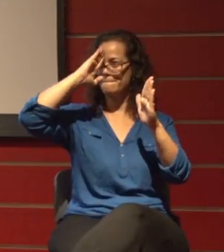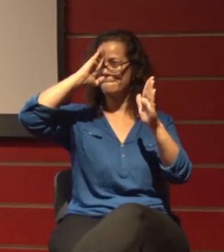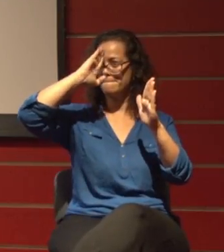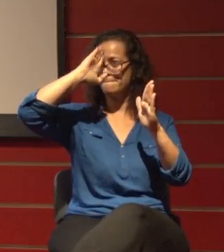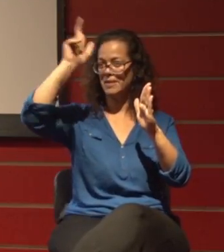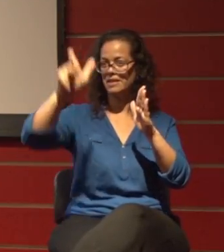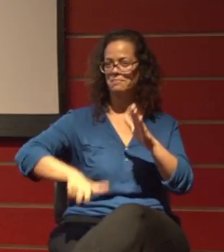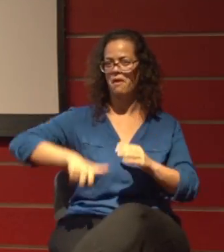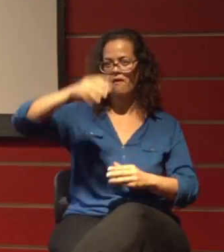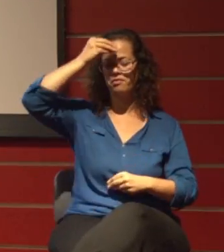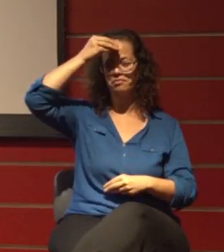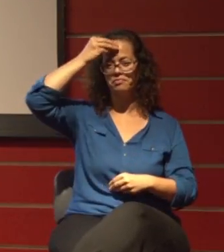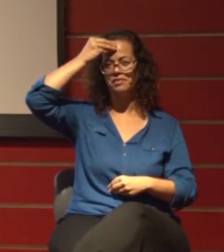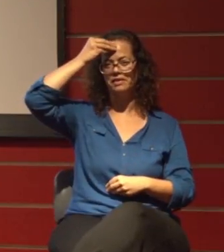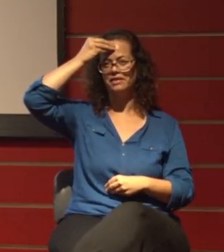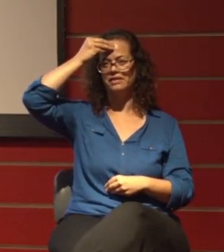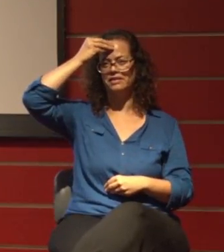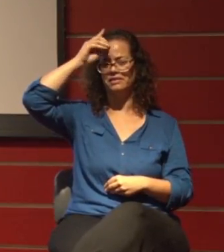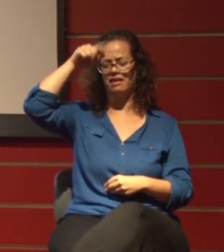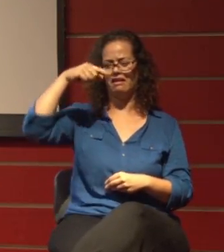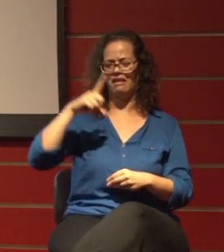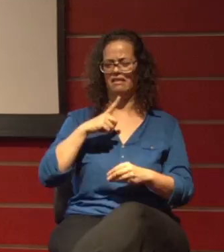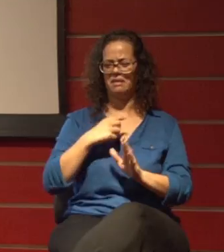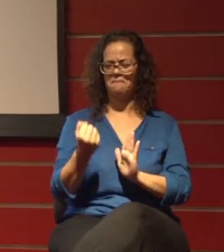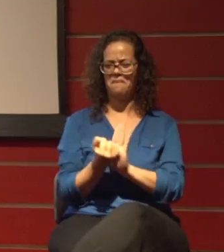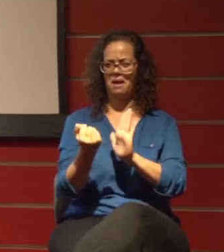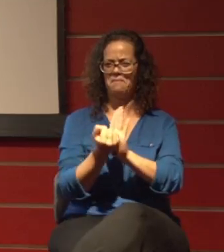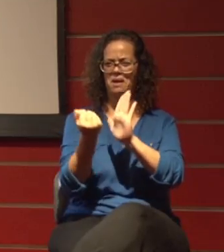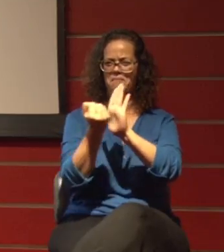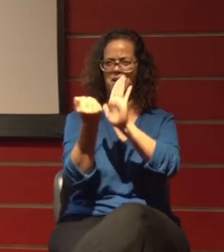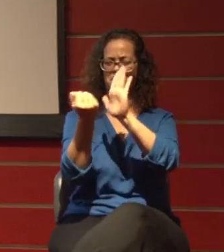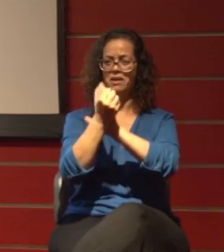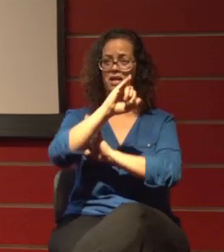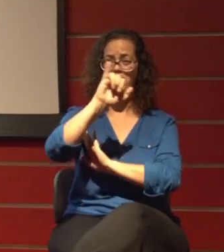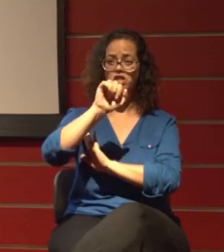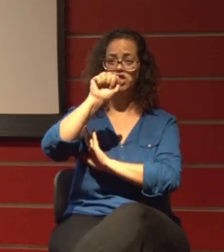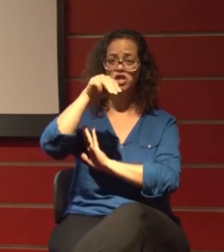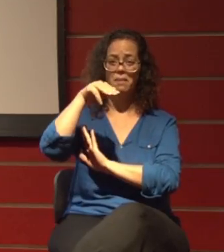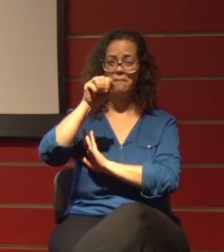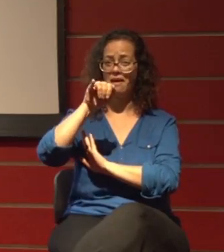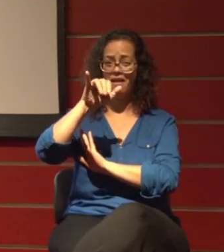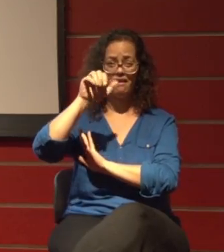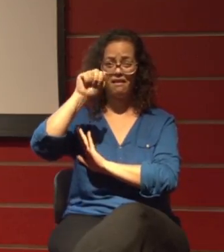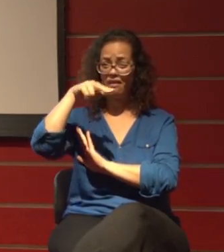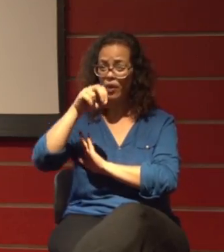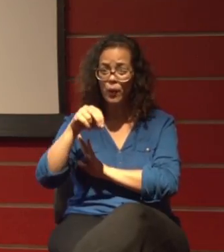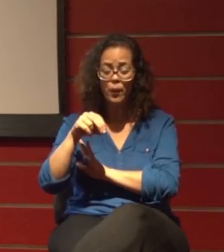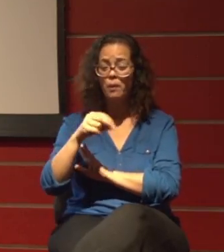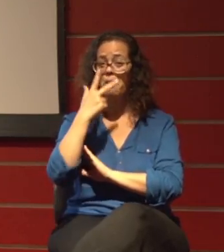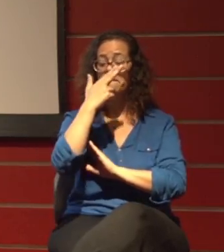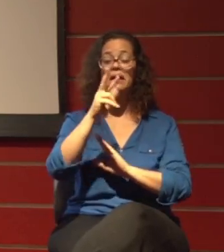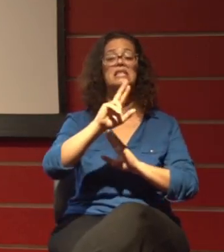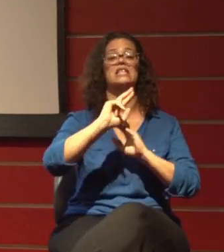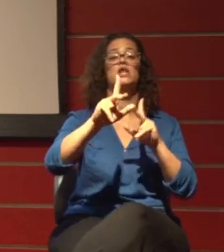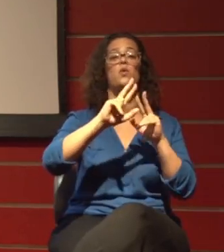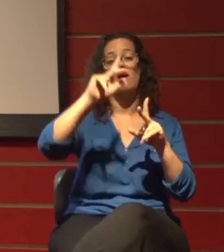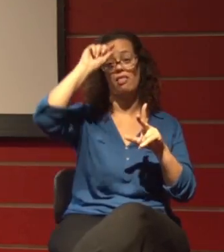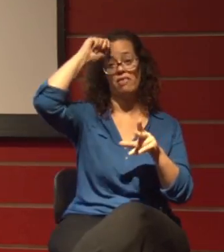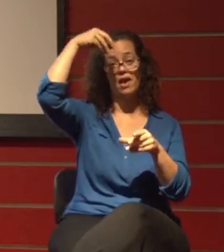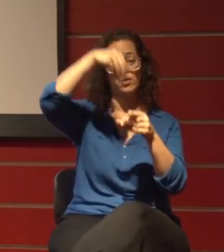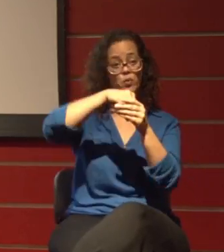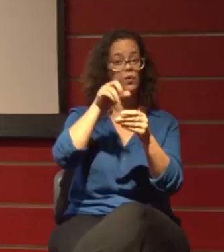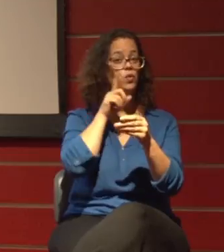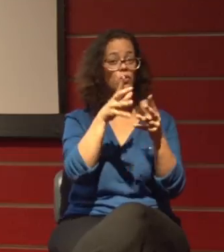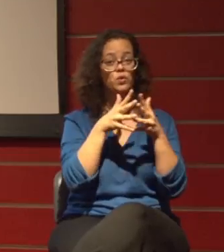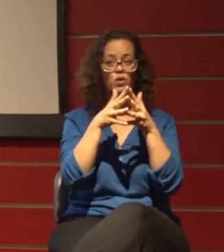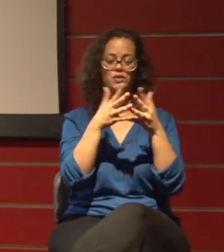personagem jamaicano com essa série de estigmas porque os jamaicanos não são tratados como negros americanos e como é que a gente lida com isso